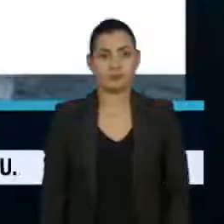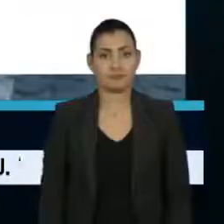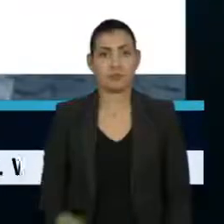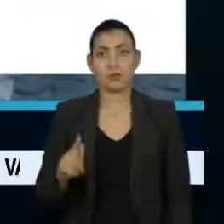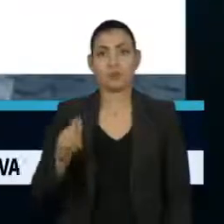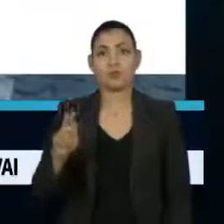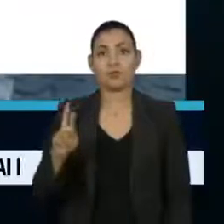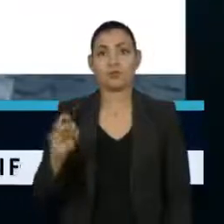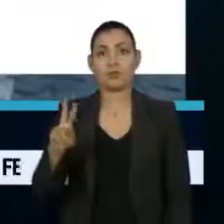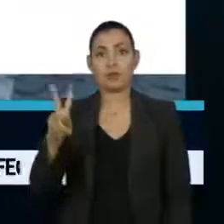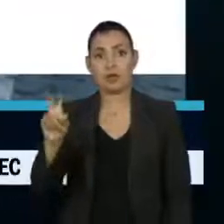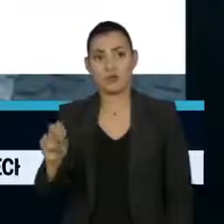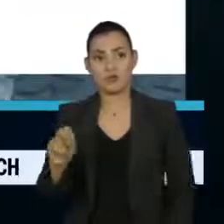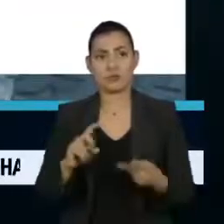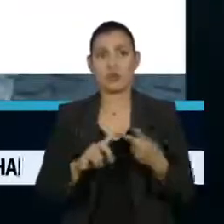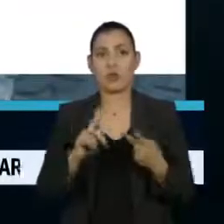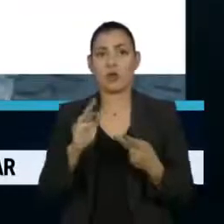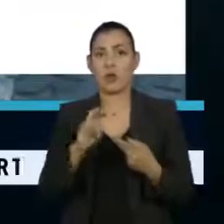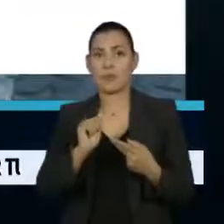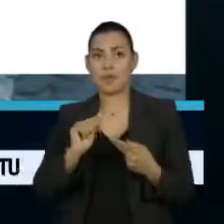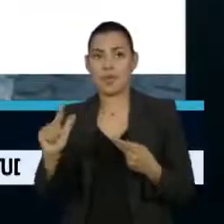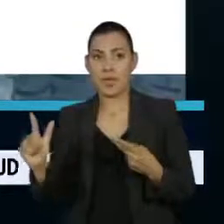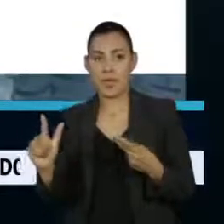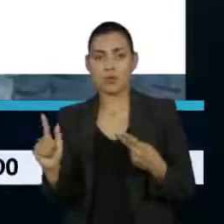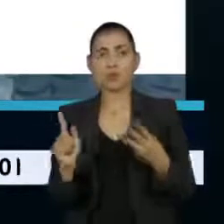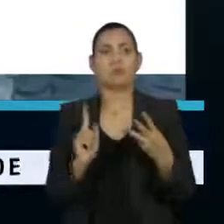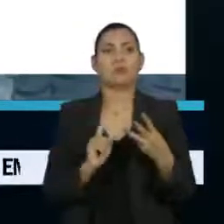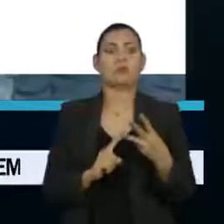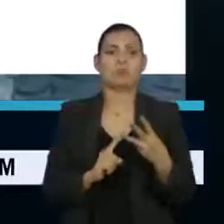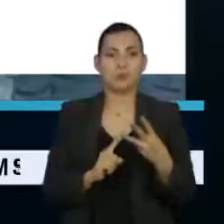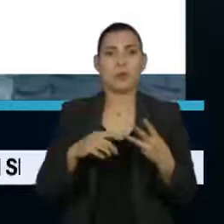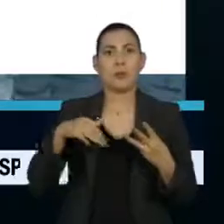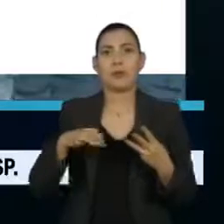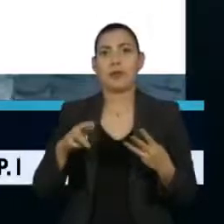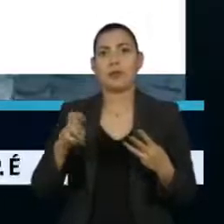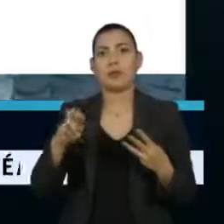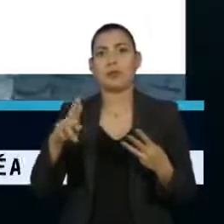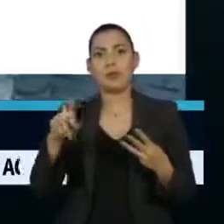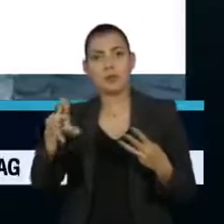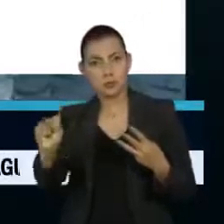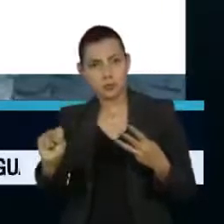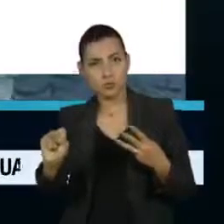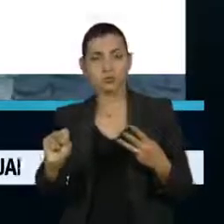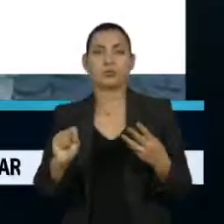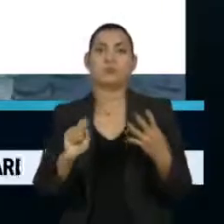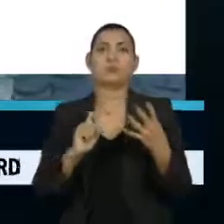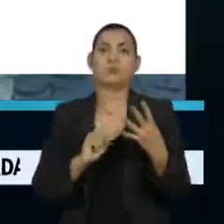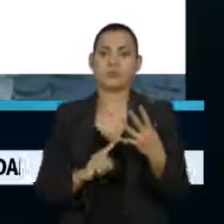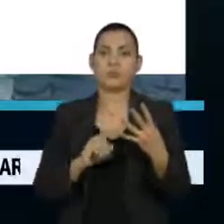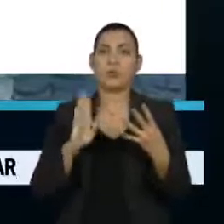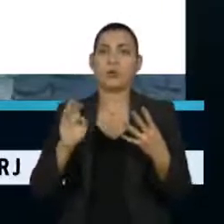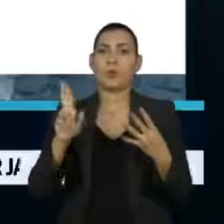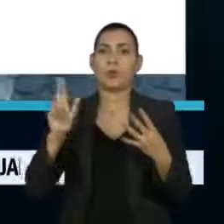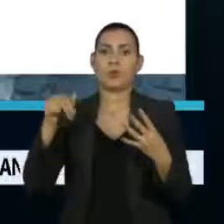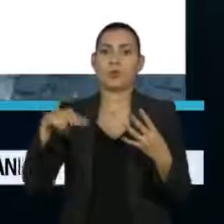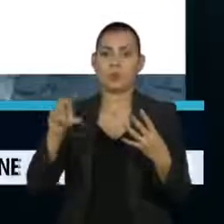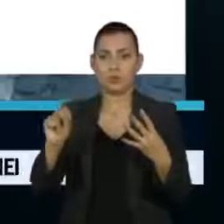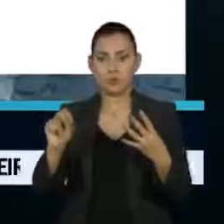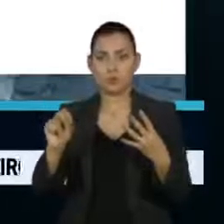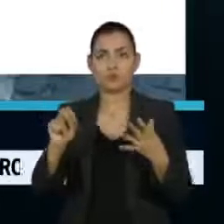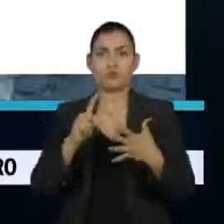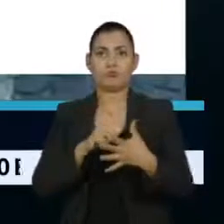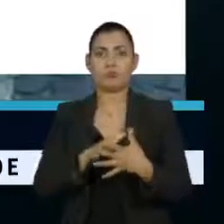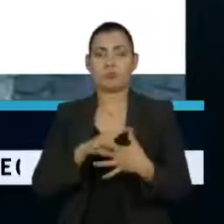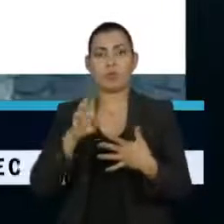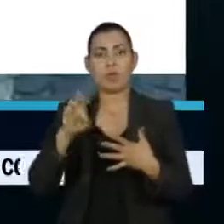Gustavo Cruz Xavier, Gabriel Rogério de Moraes, Matheus dos Santos Costa, Bruno Gabriel dos